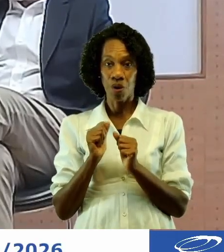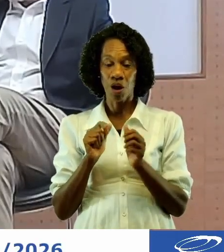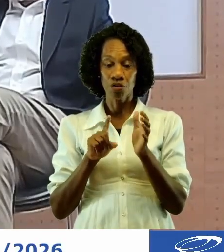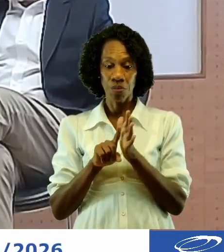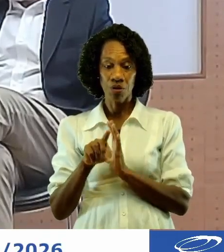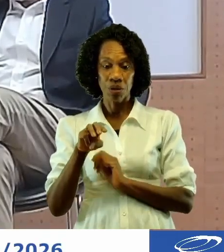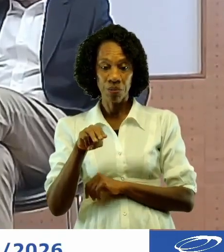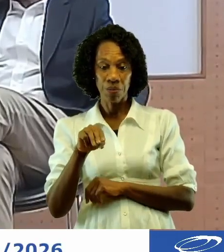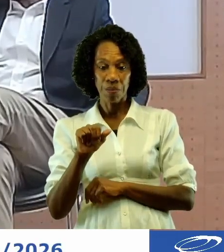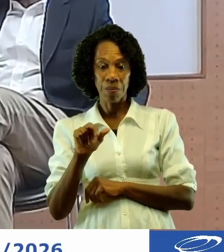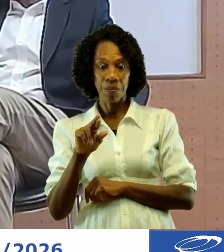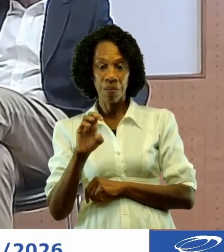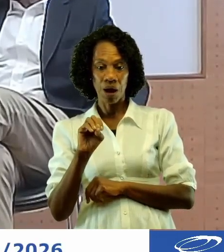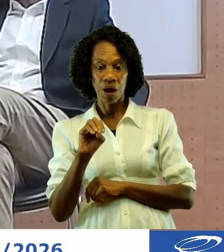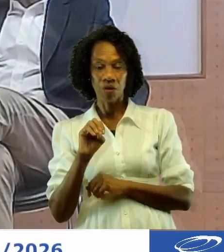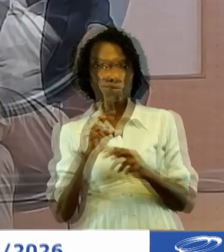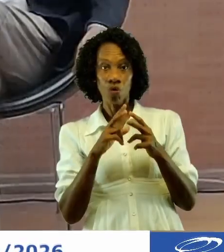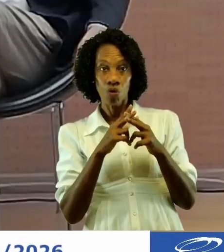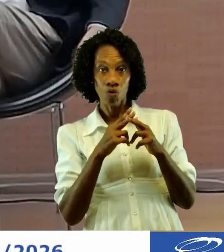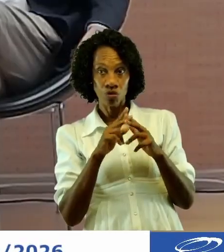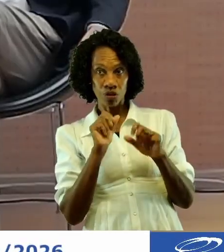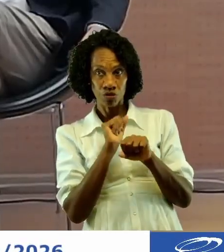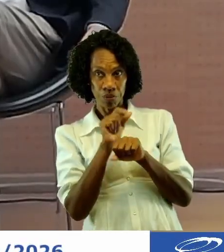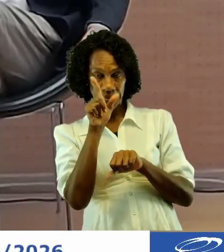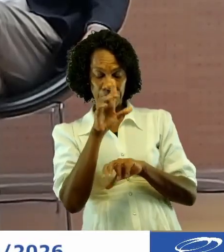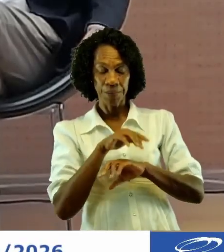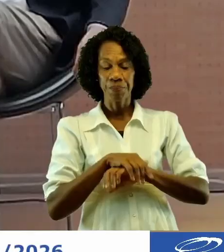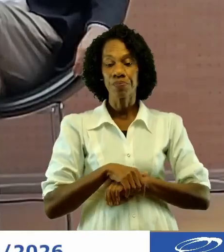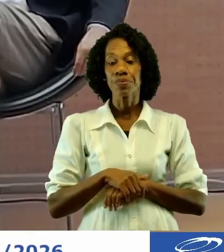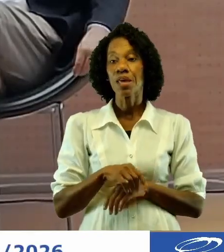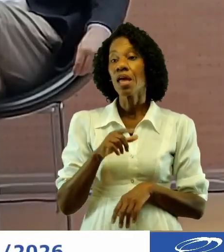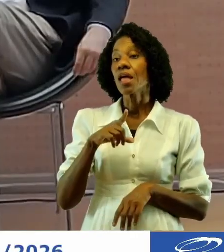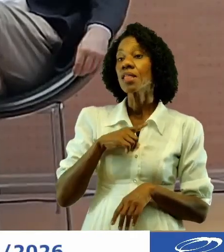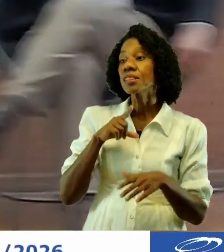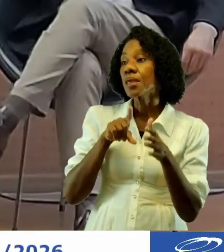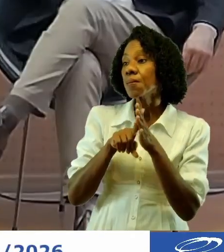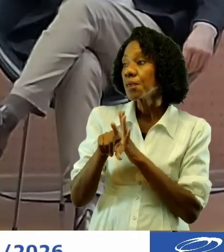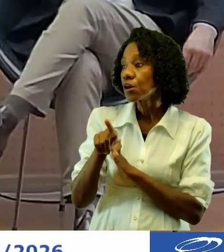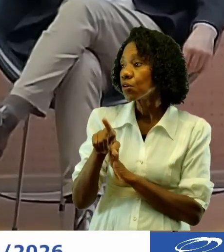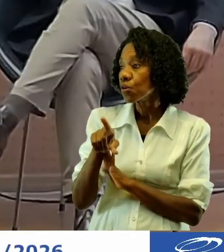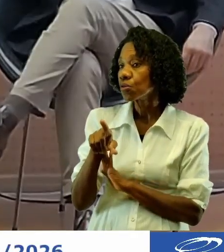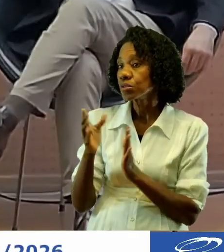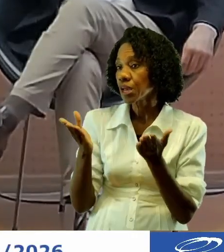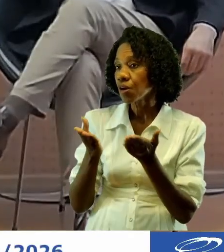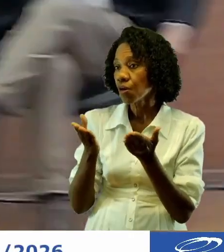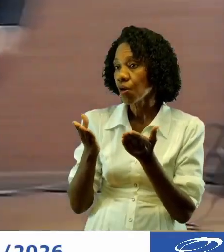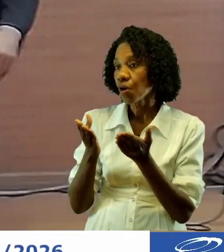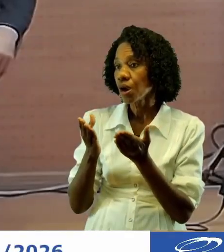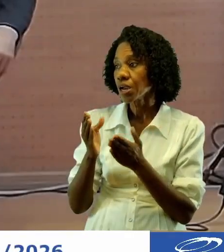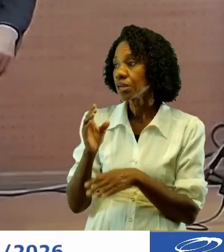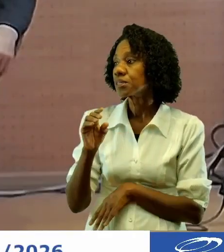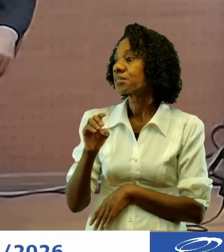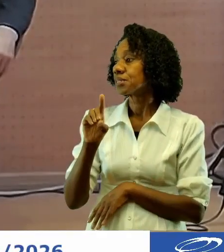ele ajeita ali, né? Alguém tem alguma pergunta no auditório que eu gostaria de falar agora? Doutora Denise?